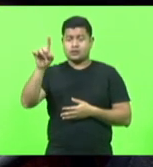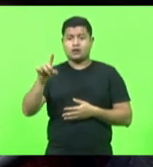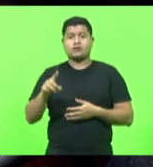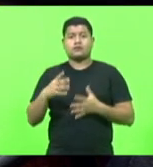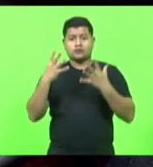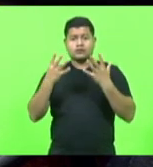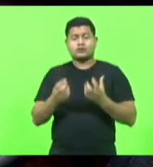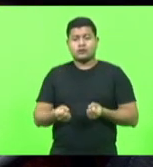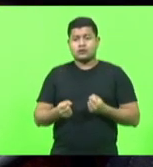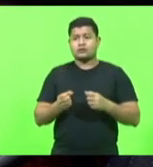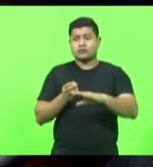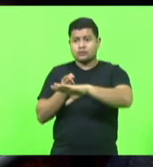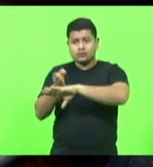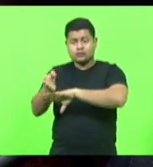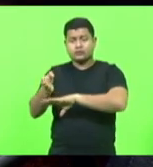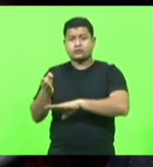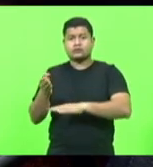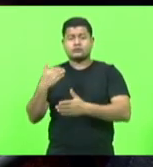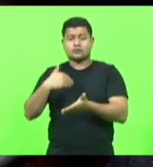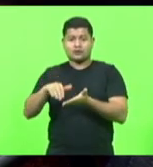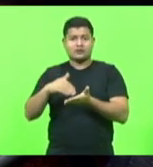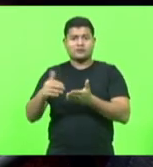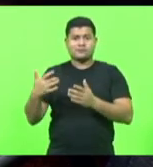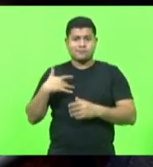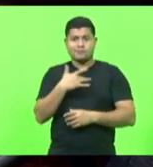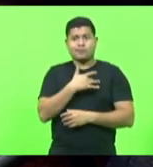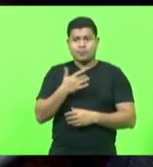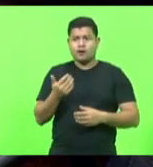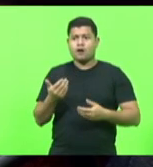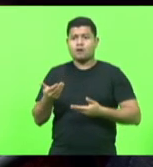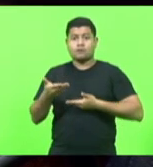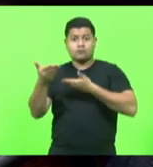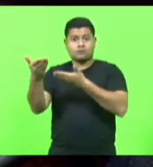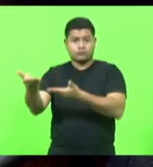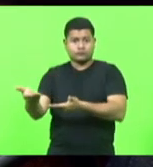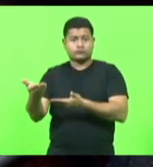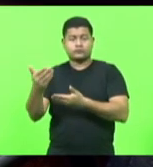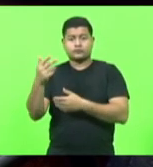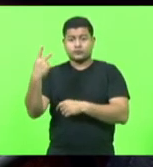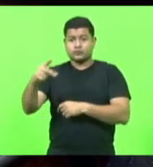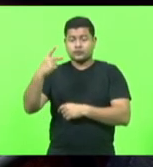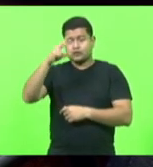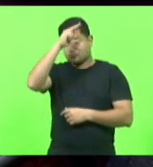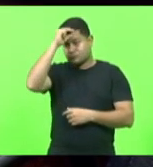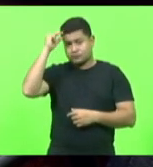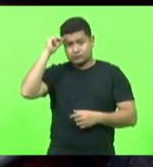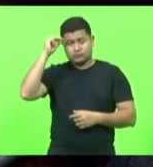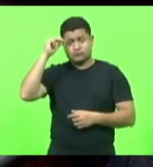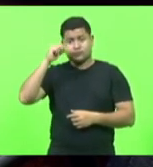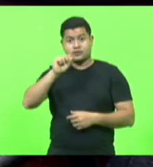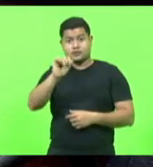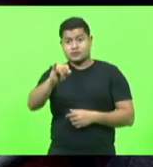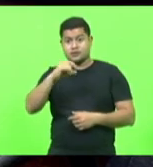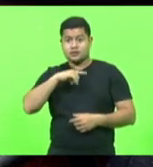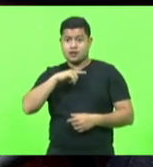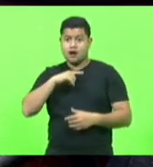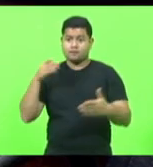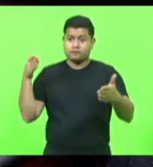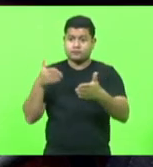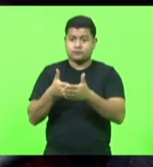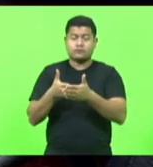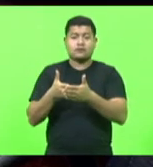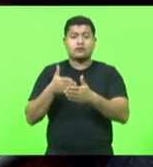Saúde, numa agenda administrativa com o prefeito, e se houve um veto, foi por conta das